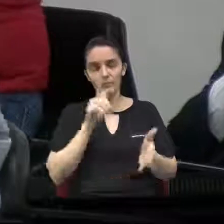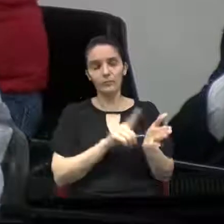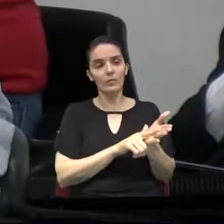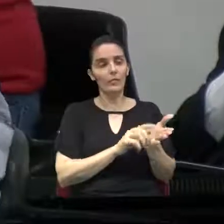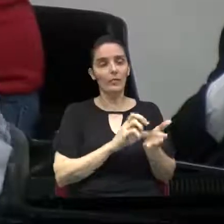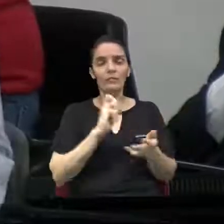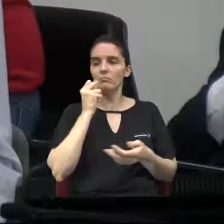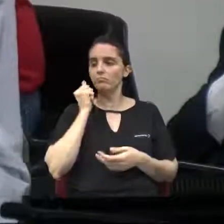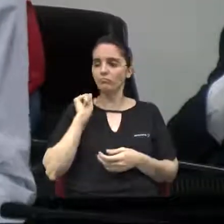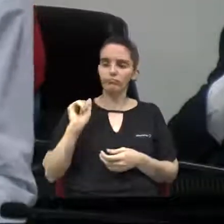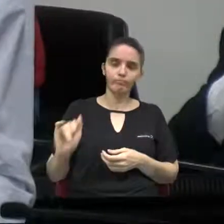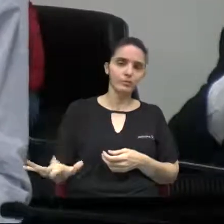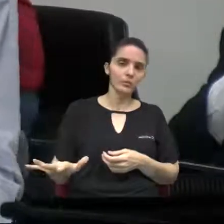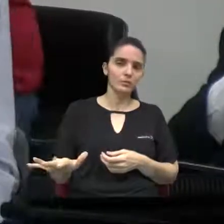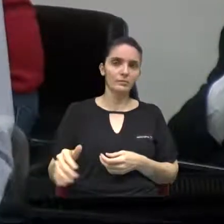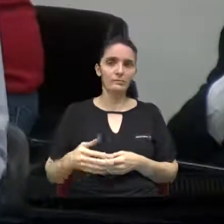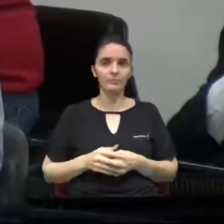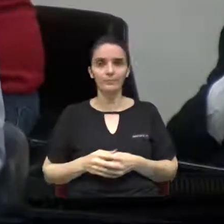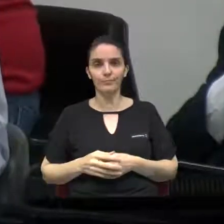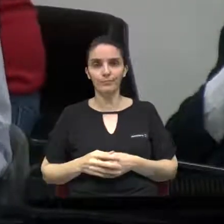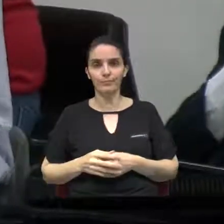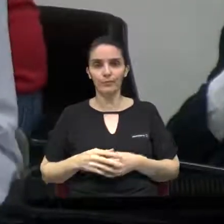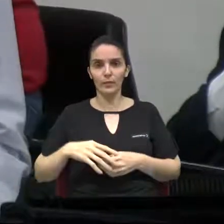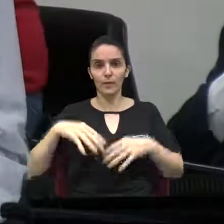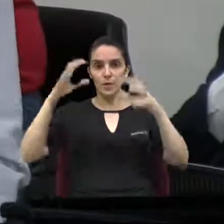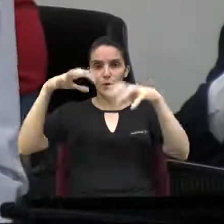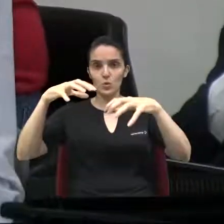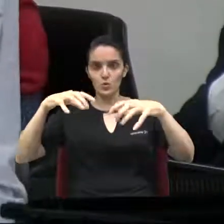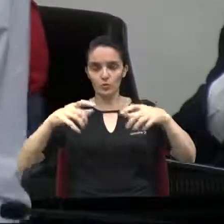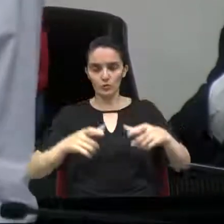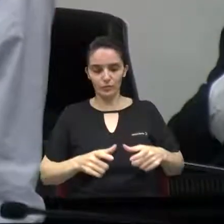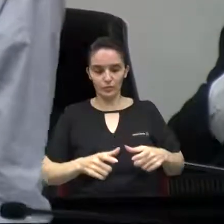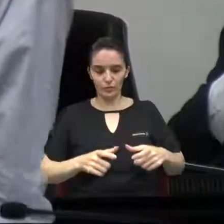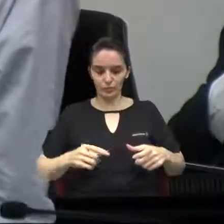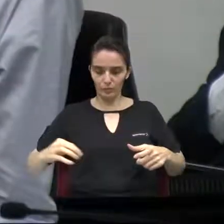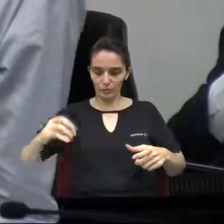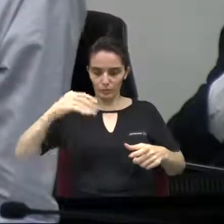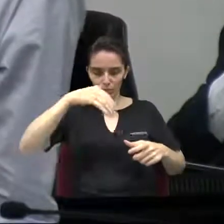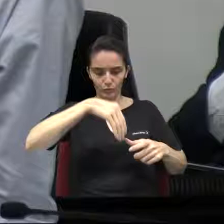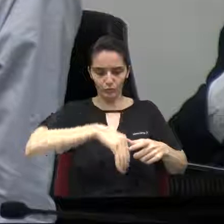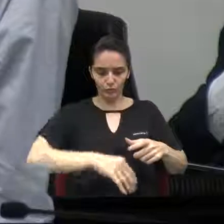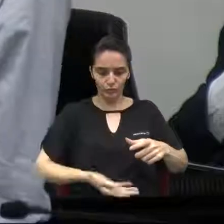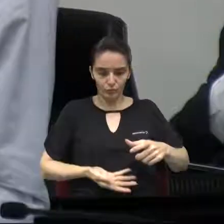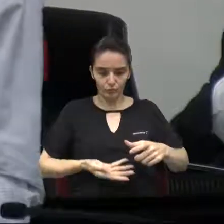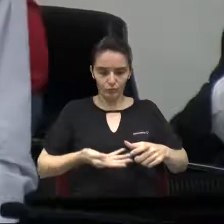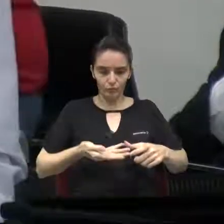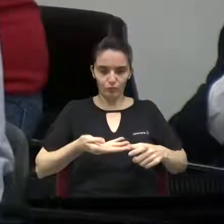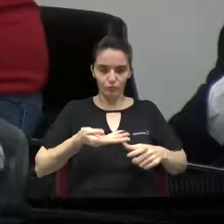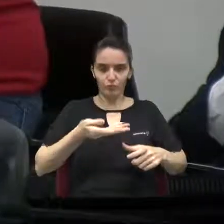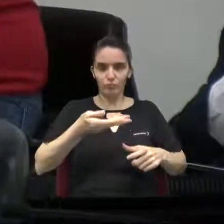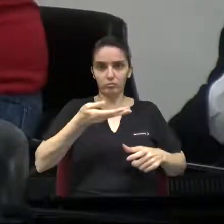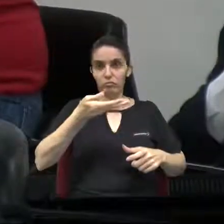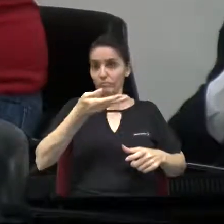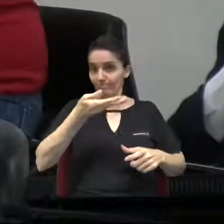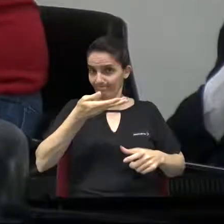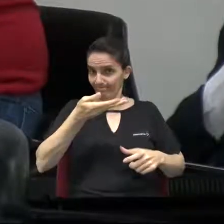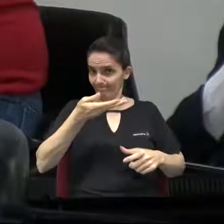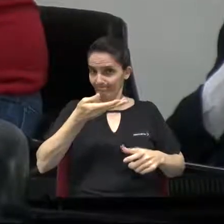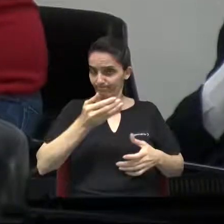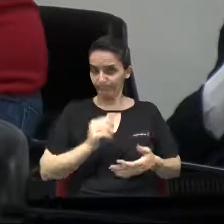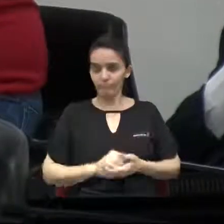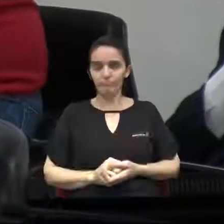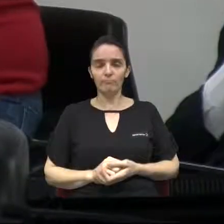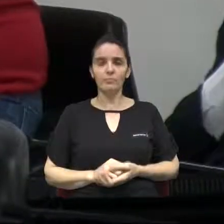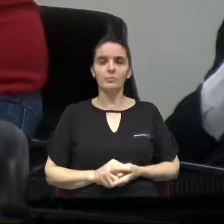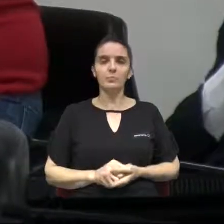o bueiro rapidamente vai ser... essa cestinha rapidamente vai ficar cheia, Vaguinho. E isso vai ter que